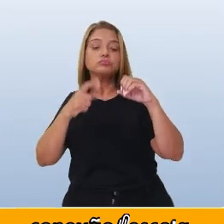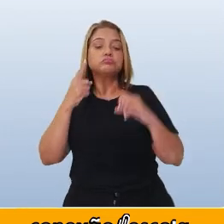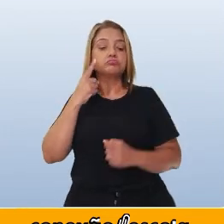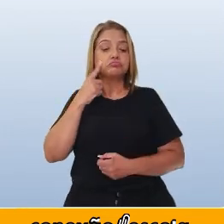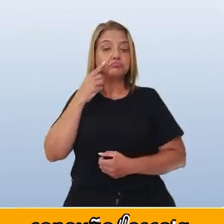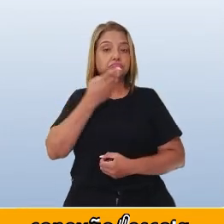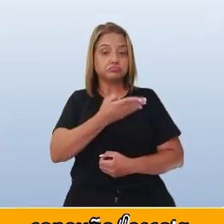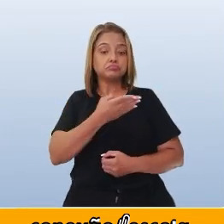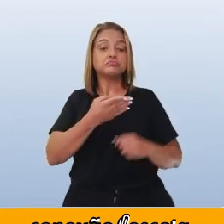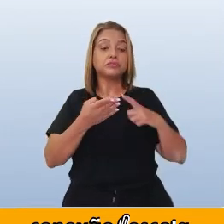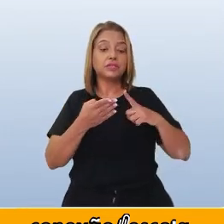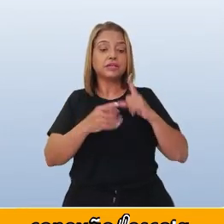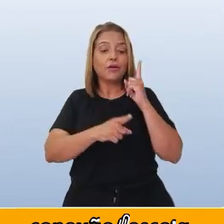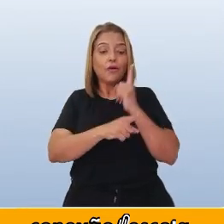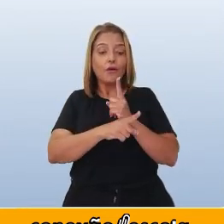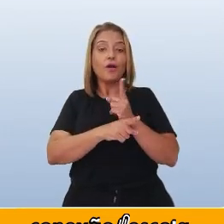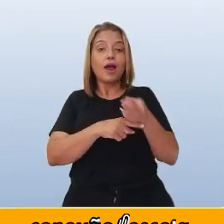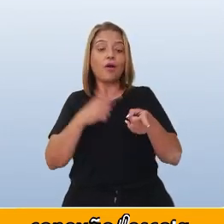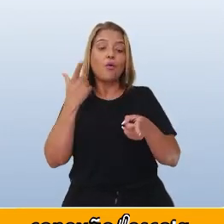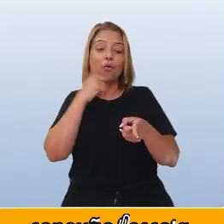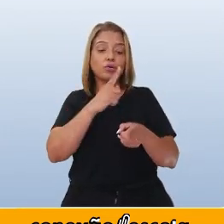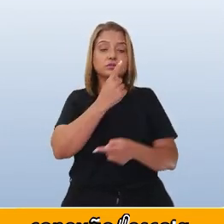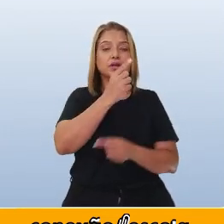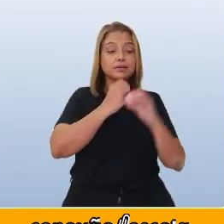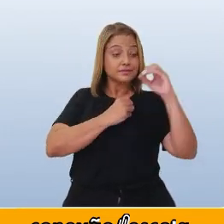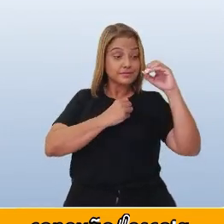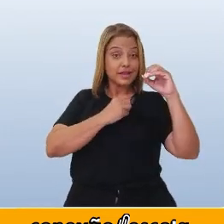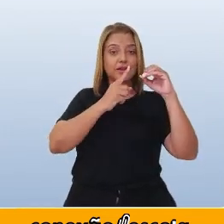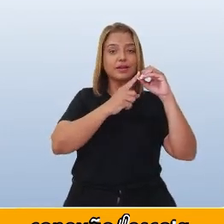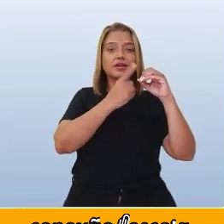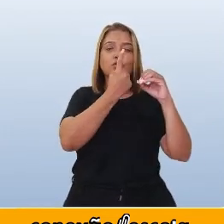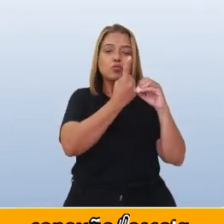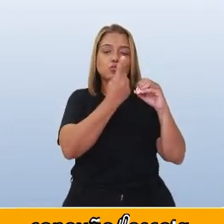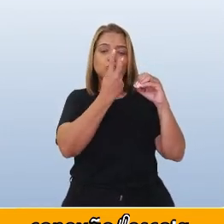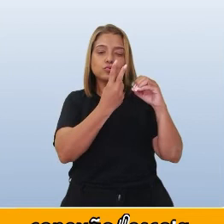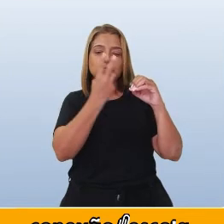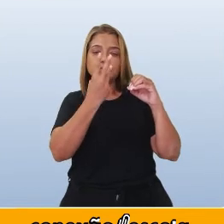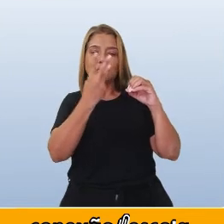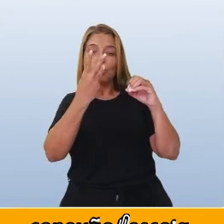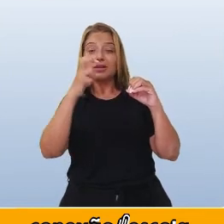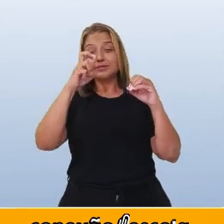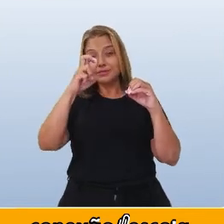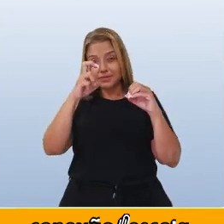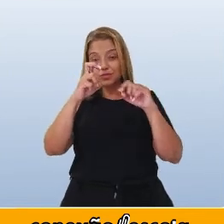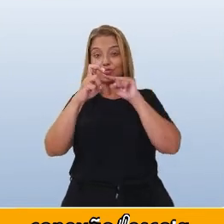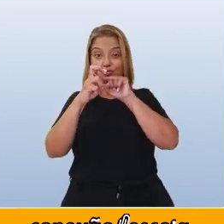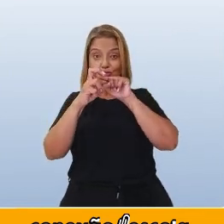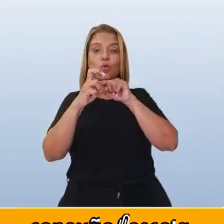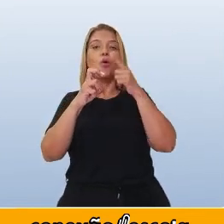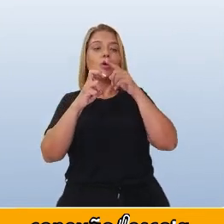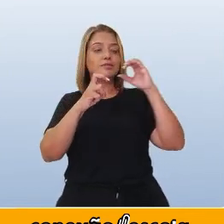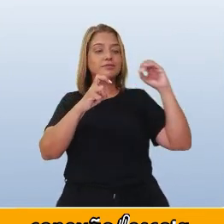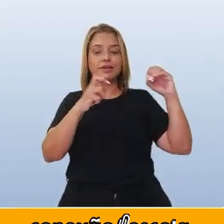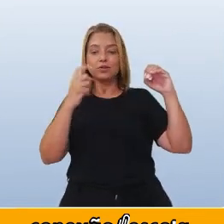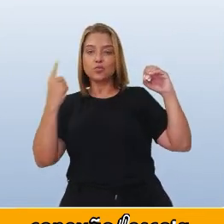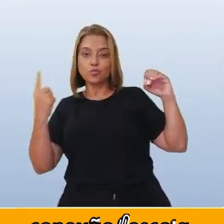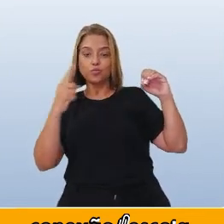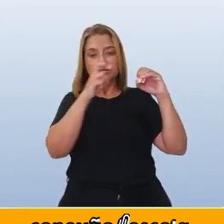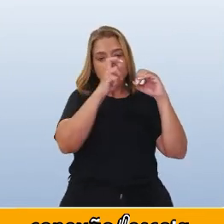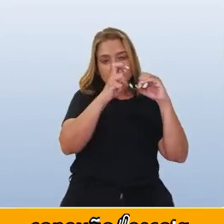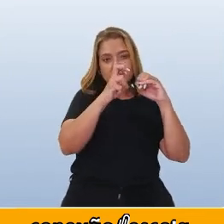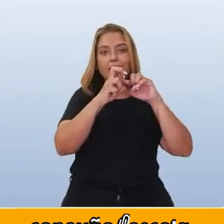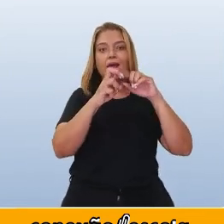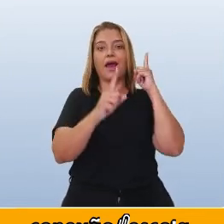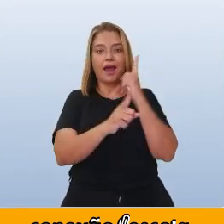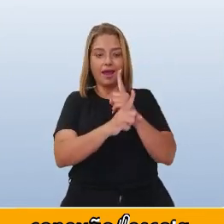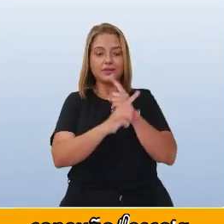5 décimos, se eu contar 5 partes, vai estar exatamente na metade entre o 0 e o 1. Os